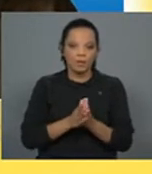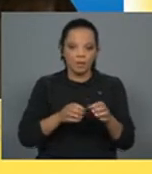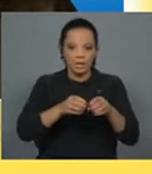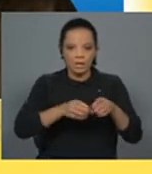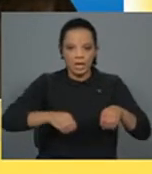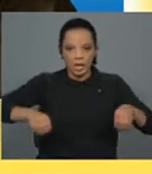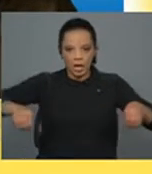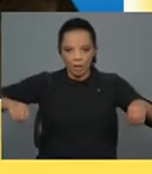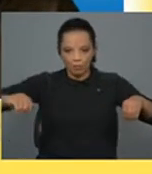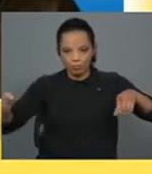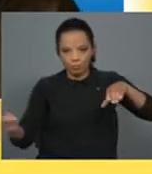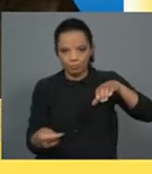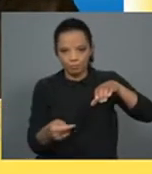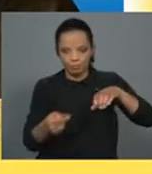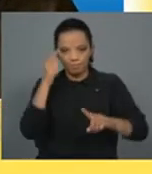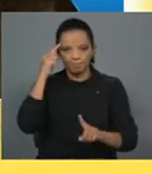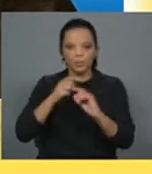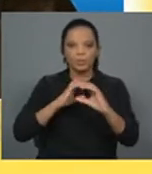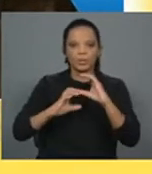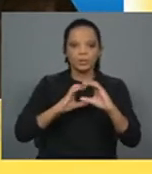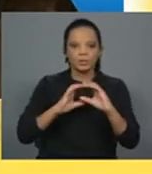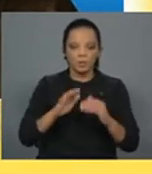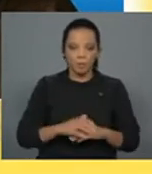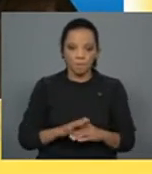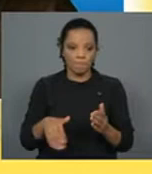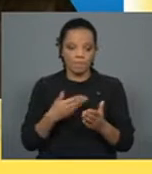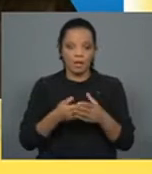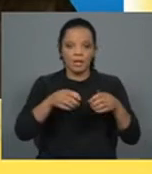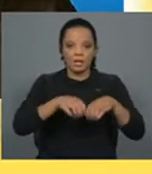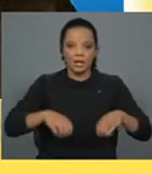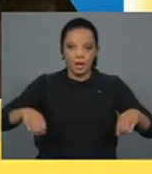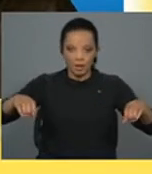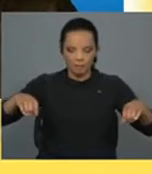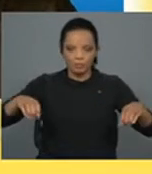orientados para telecomunicações, e conseguir colocar nesses cabos